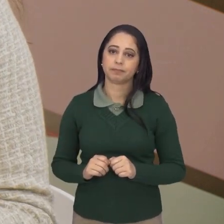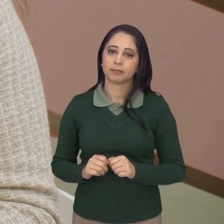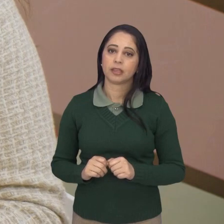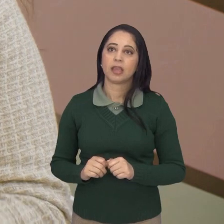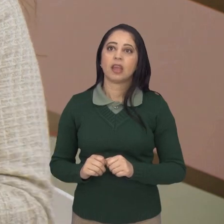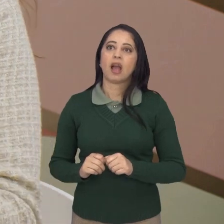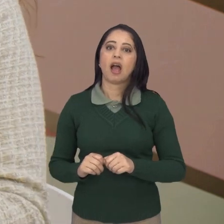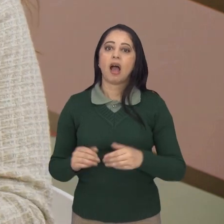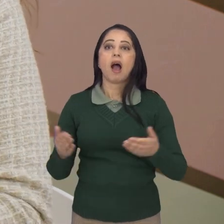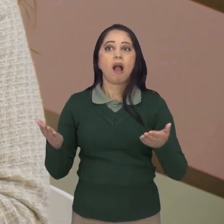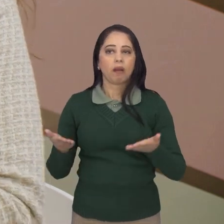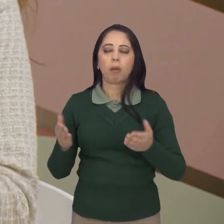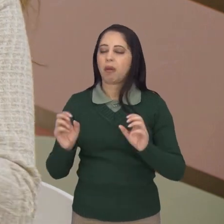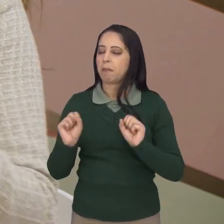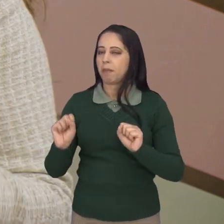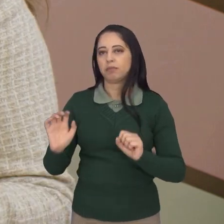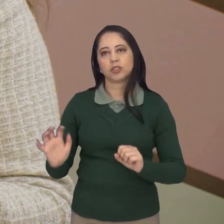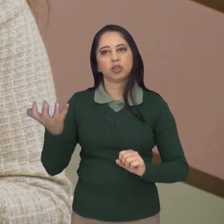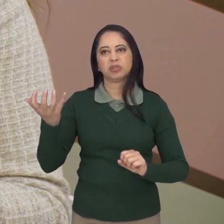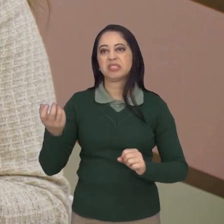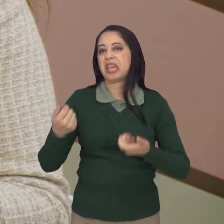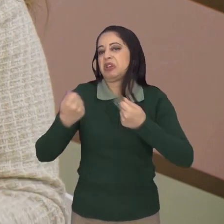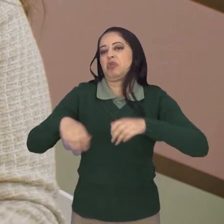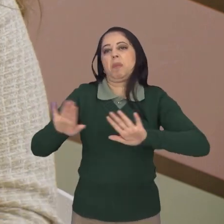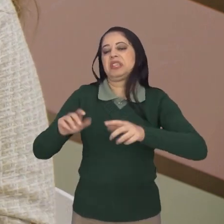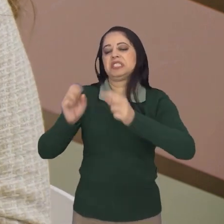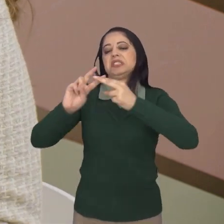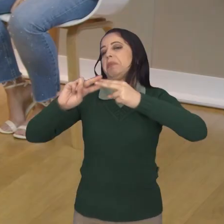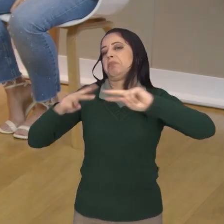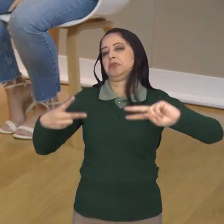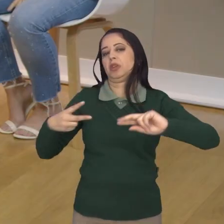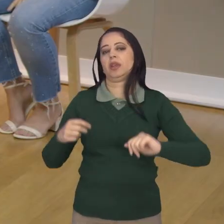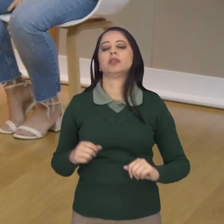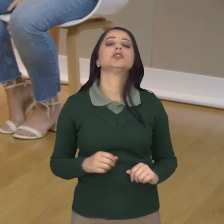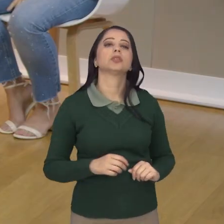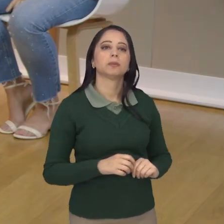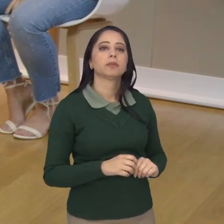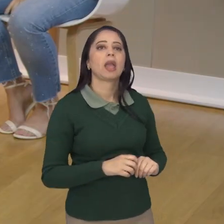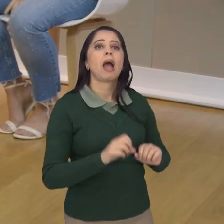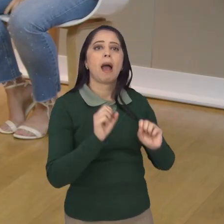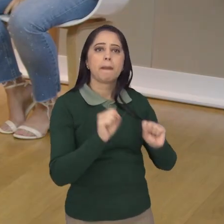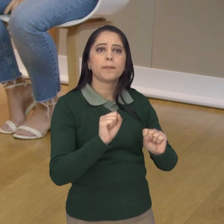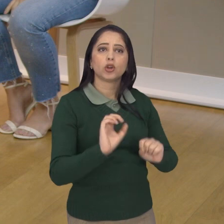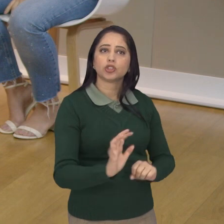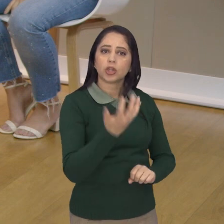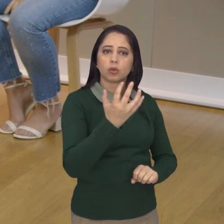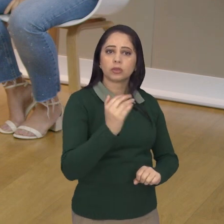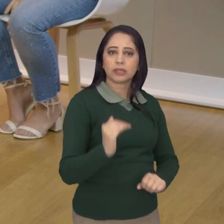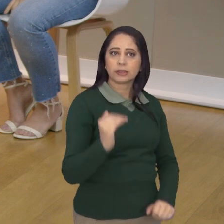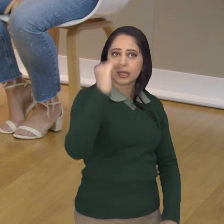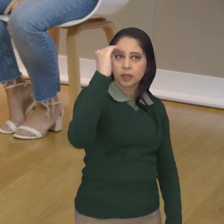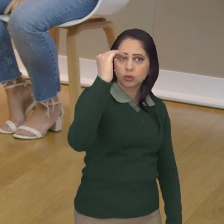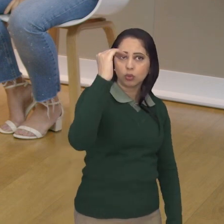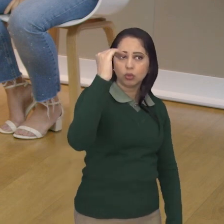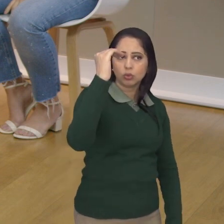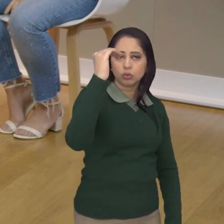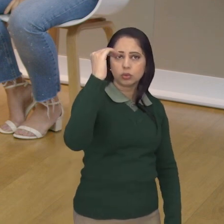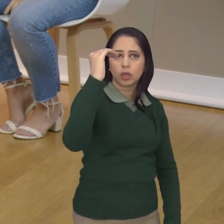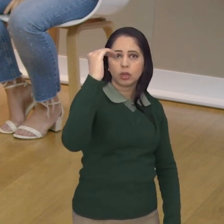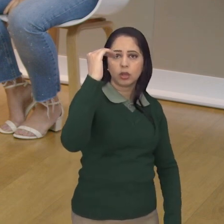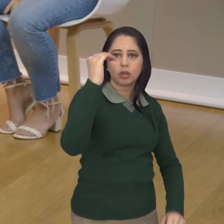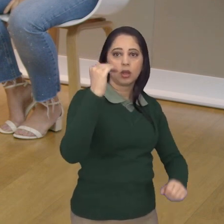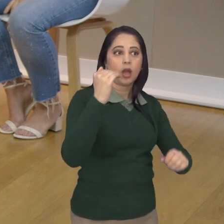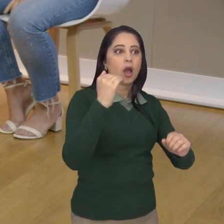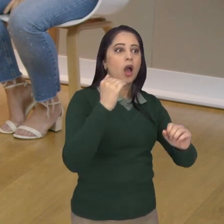mais com ela, e elas podem surgir de acordo com o nosso estilo de vida. E do mesmo jeito que ela pode surgir na fase adulta, ela também pode sumir na